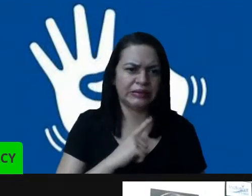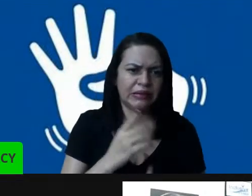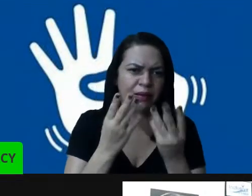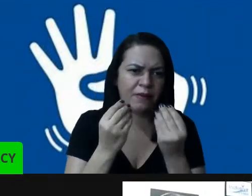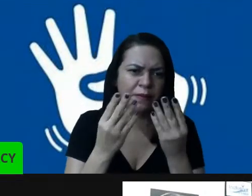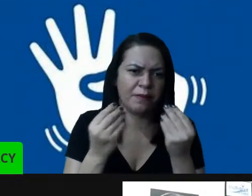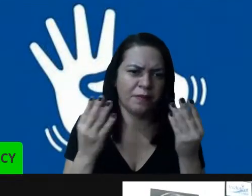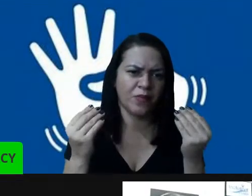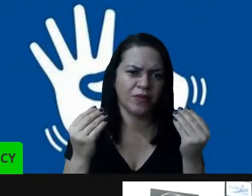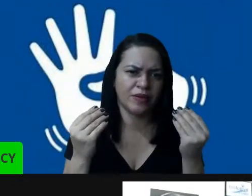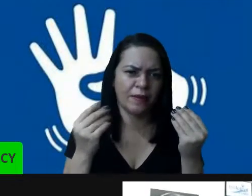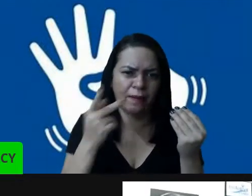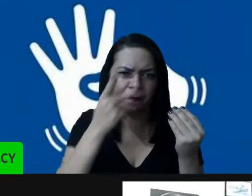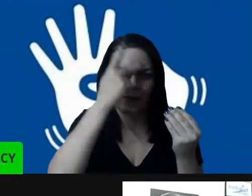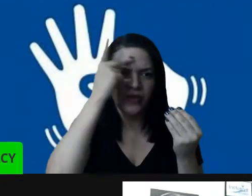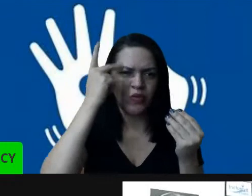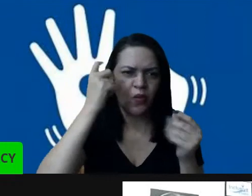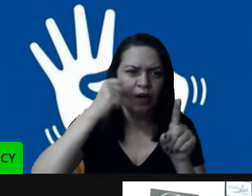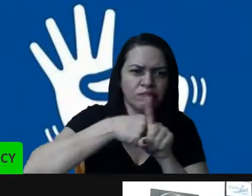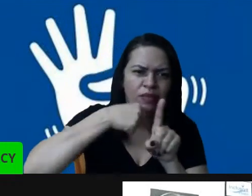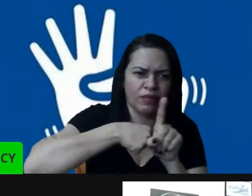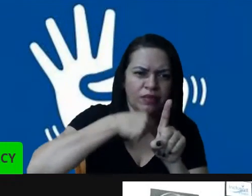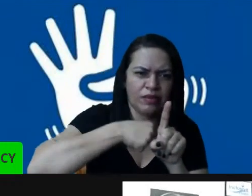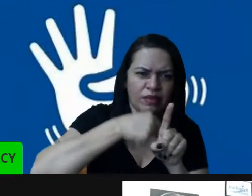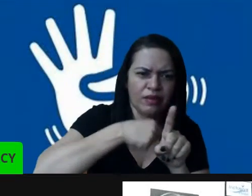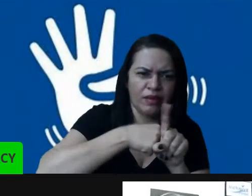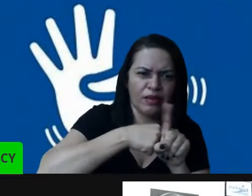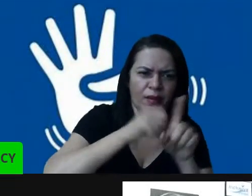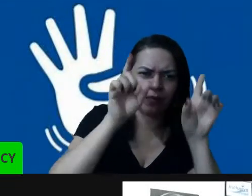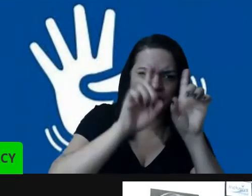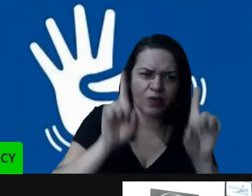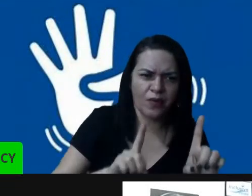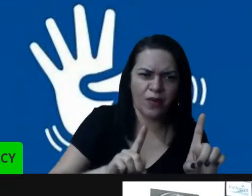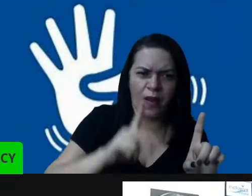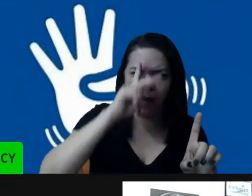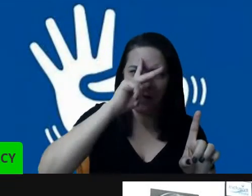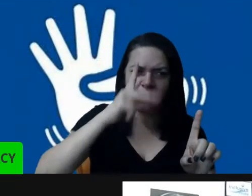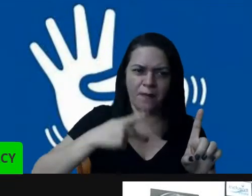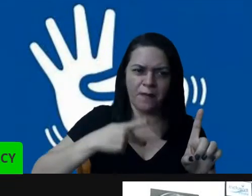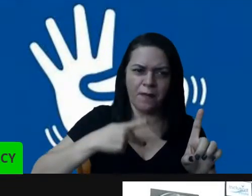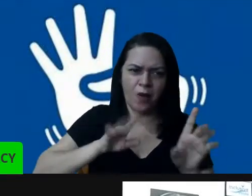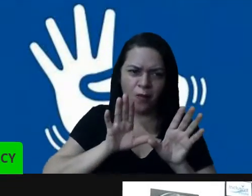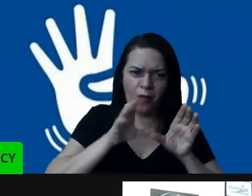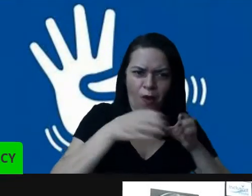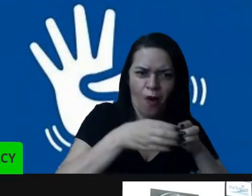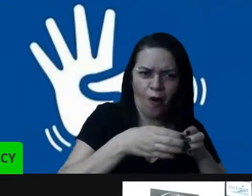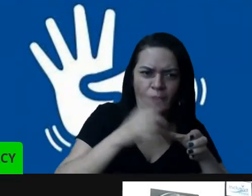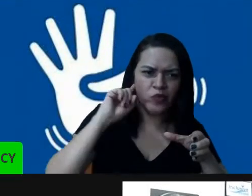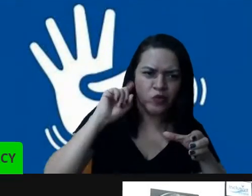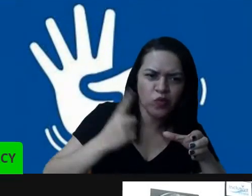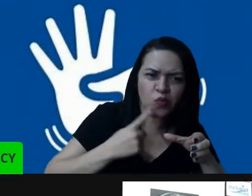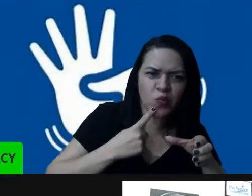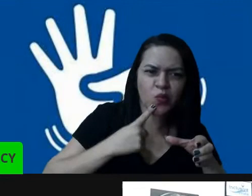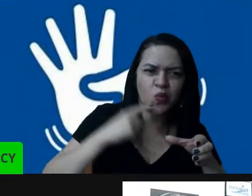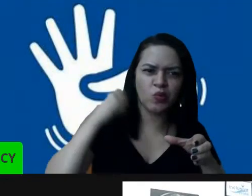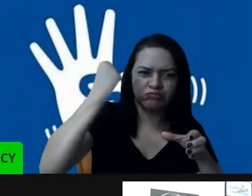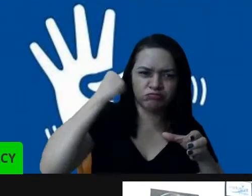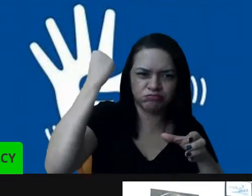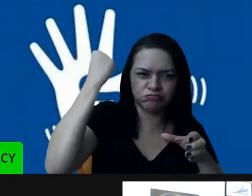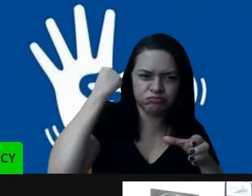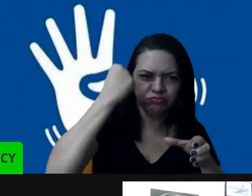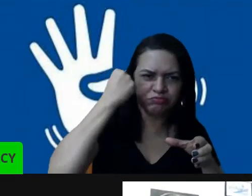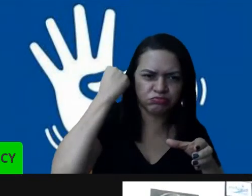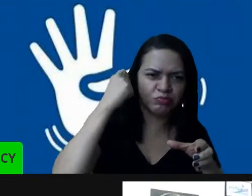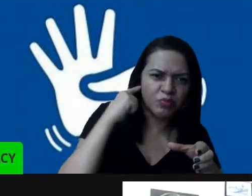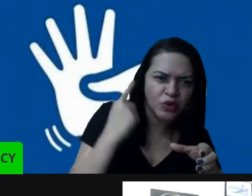milita pela pessoa com deficiência, às vezes milita pelo seu próprio segmento. Quando é surdo, o surdo milita só pelo surdo. Quando é